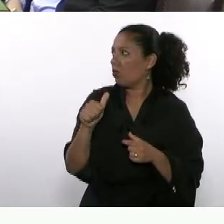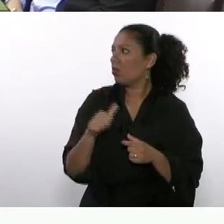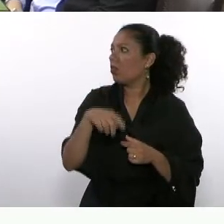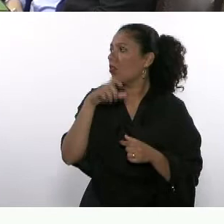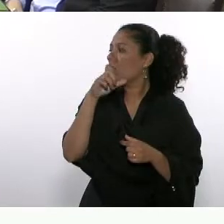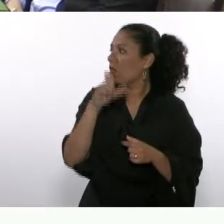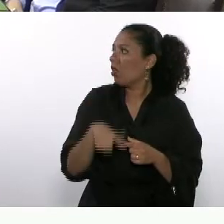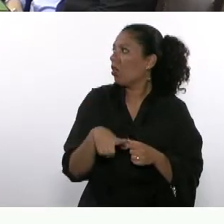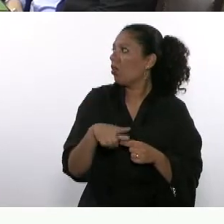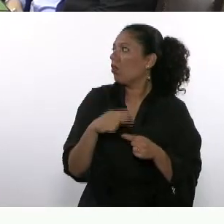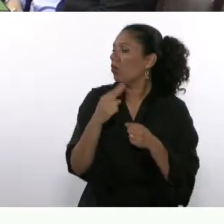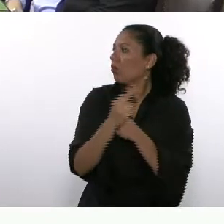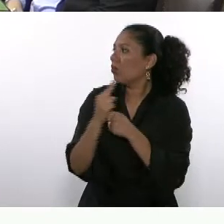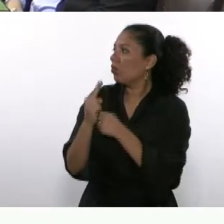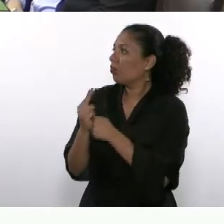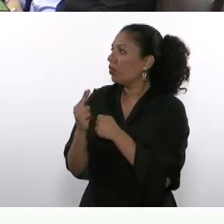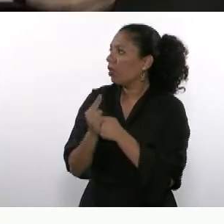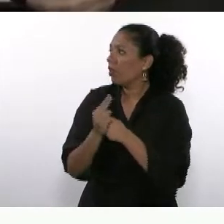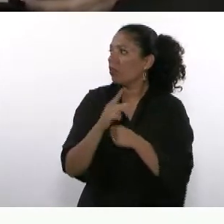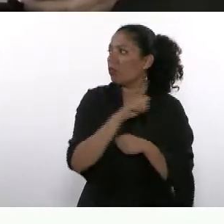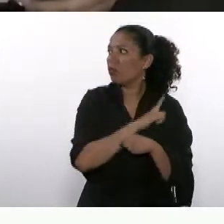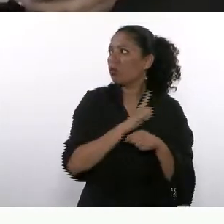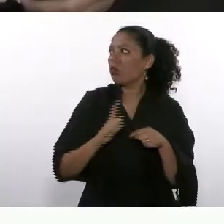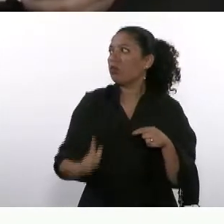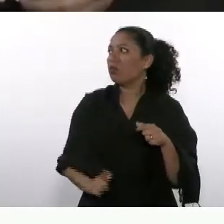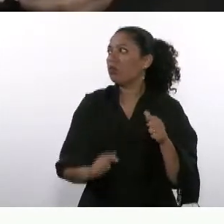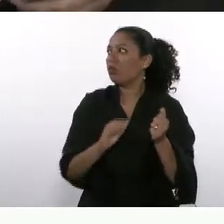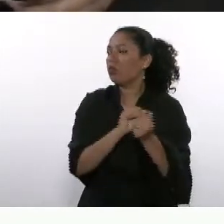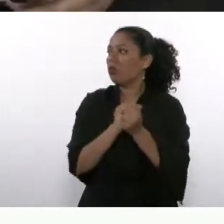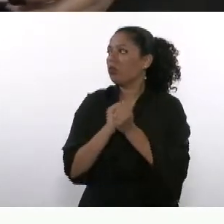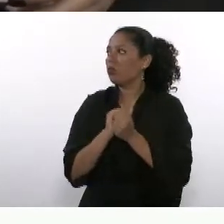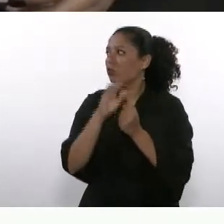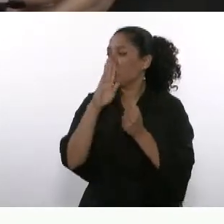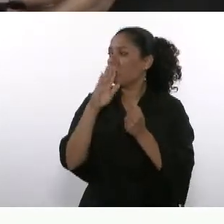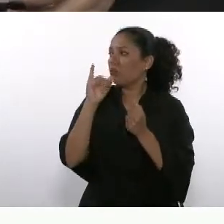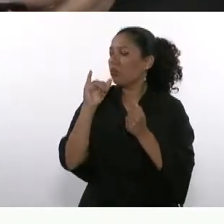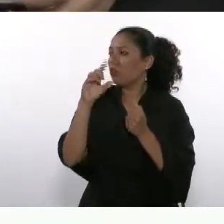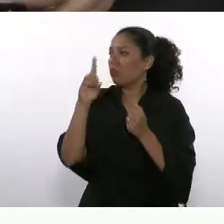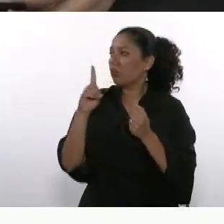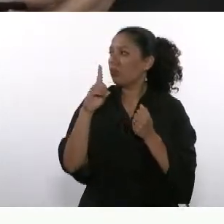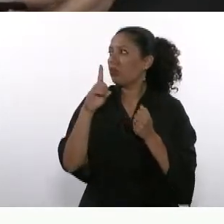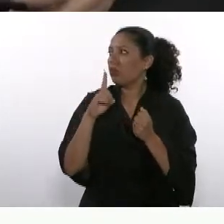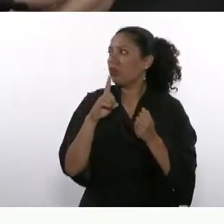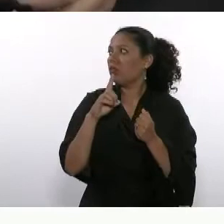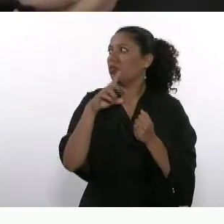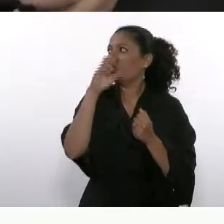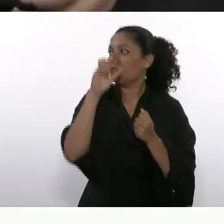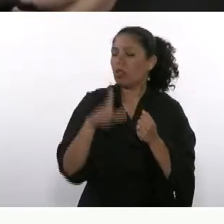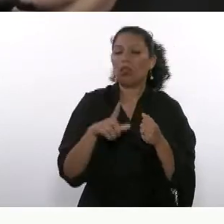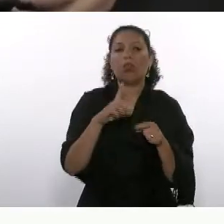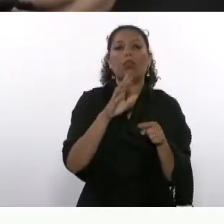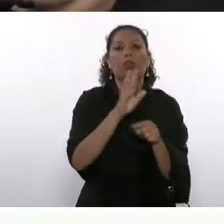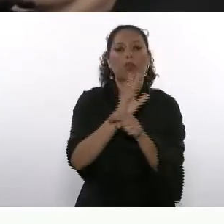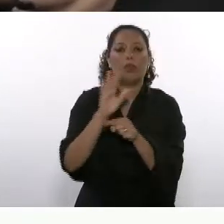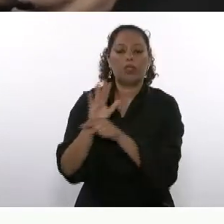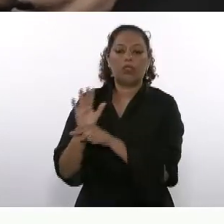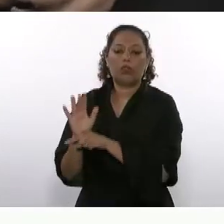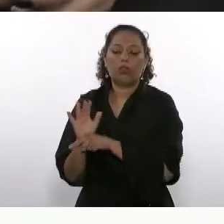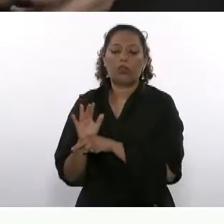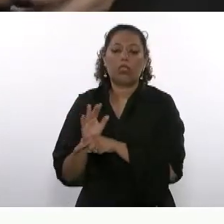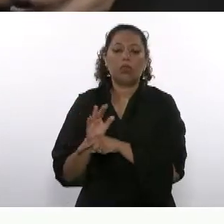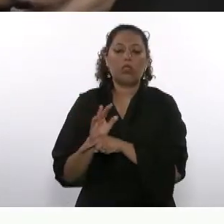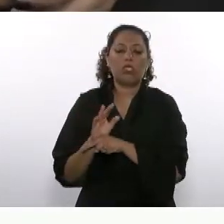parceria, um empréstimo, né, do governo com o BID, e esse recurso está destinado ao Museu da Imagem e do